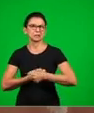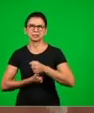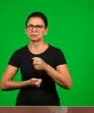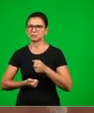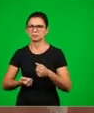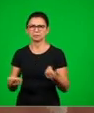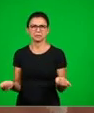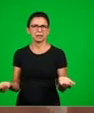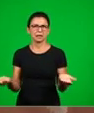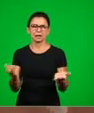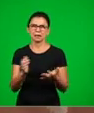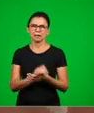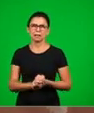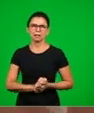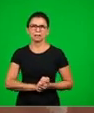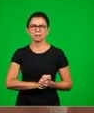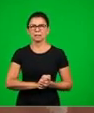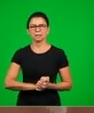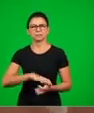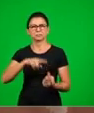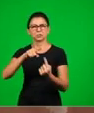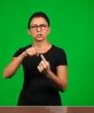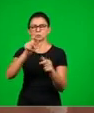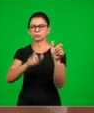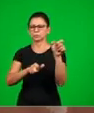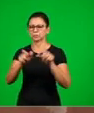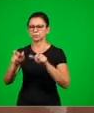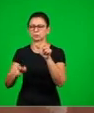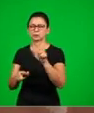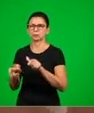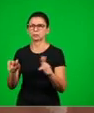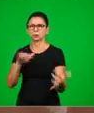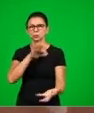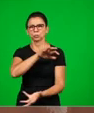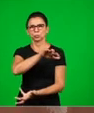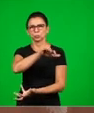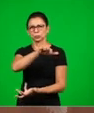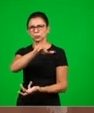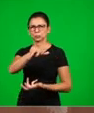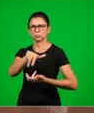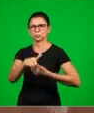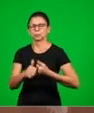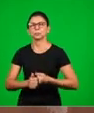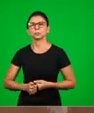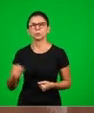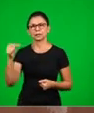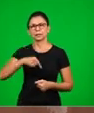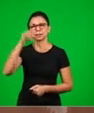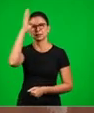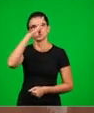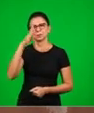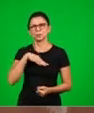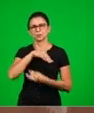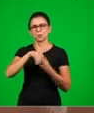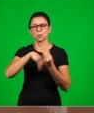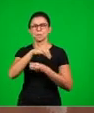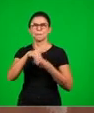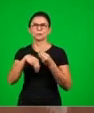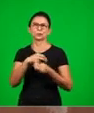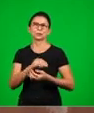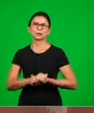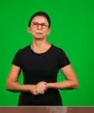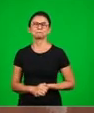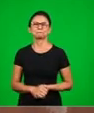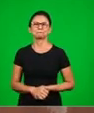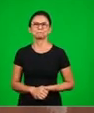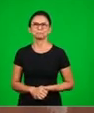É do índio, esse tipo de gente extraordinária aí, que viveu a vida inteira cuidando do Brasil para deixar para nós aqui. Vejam